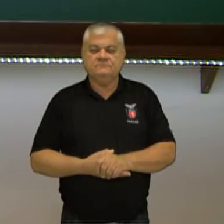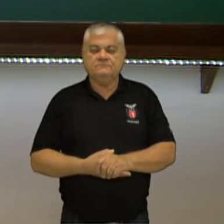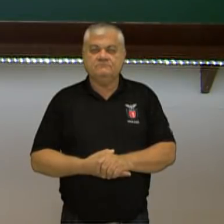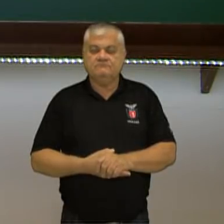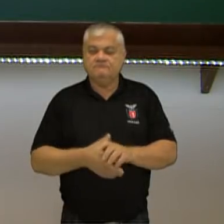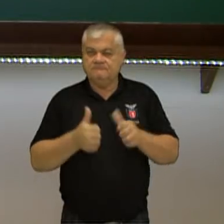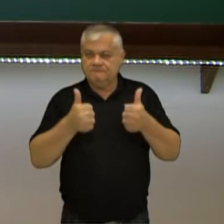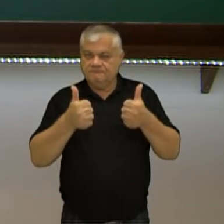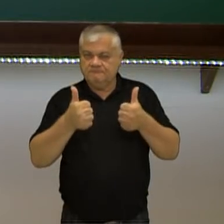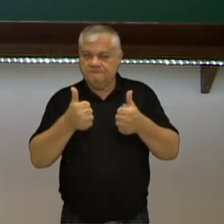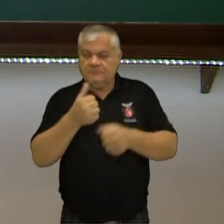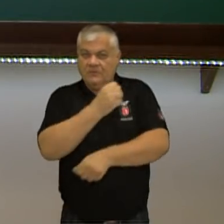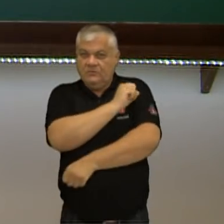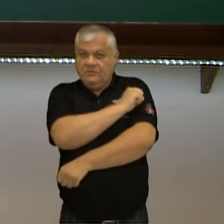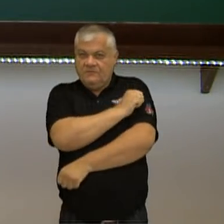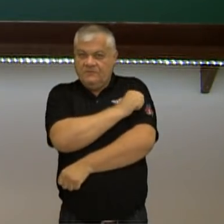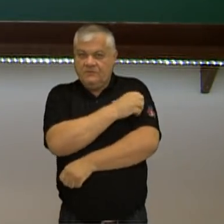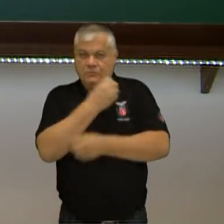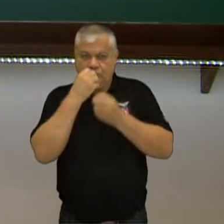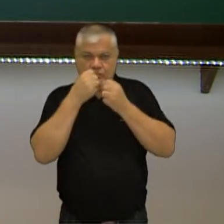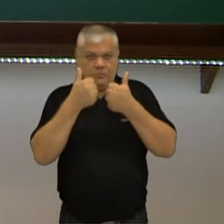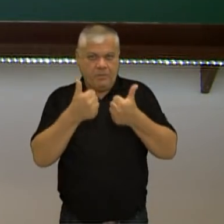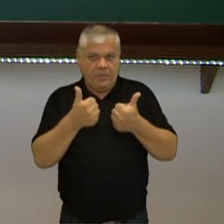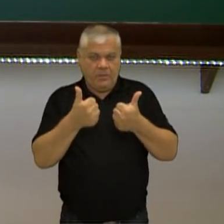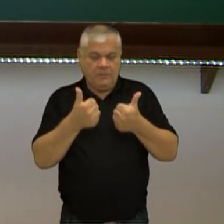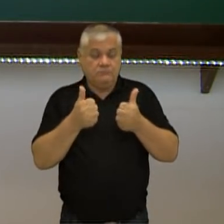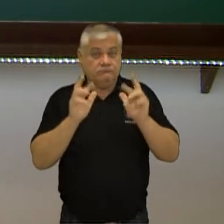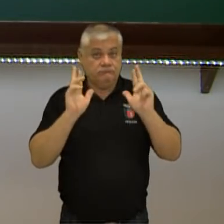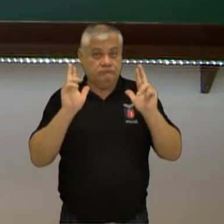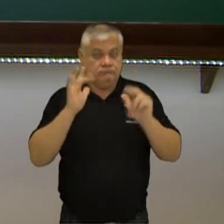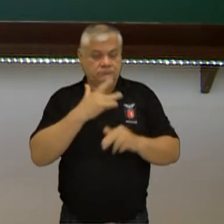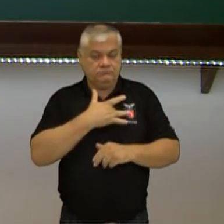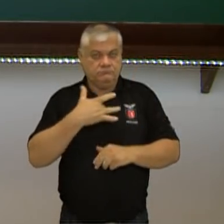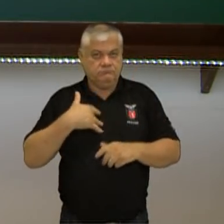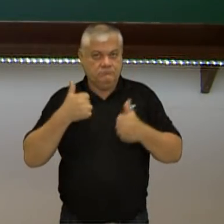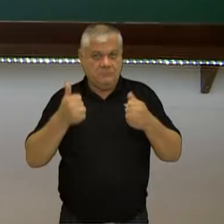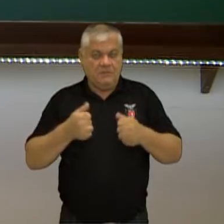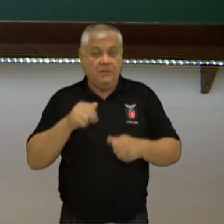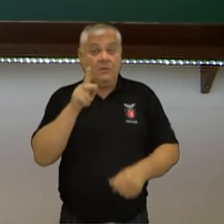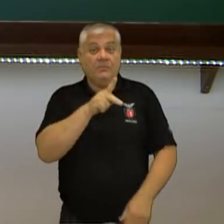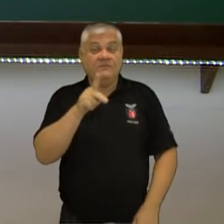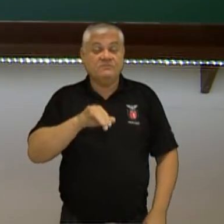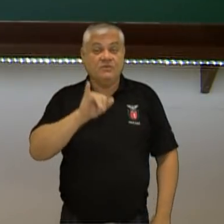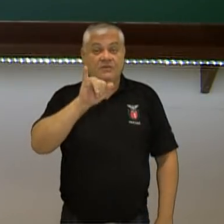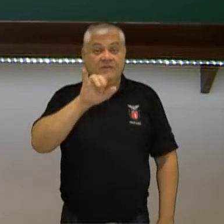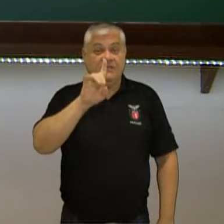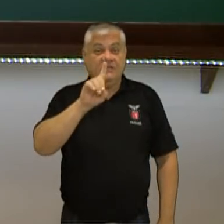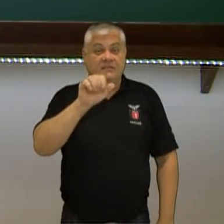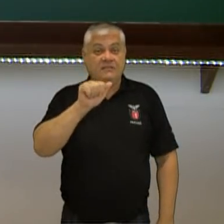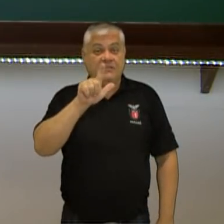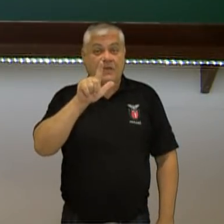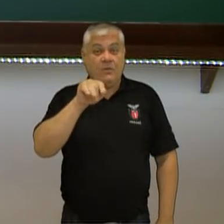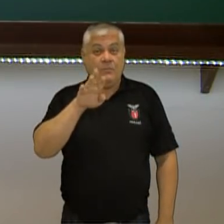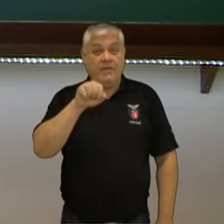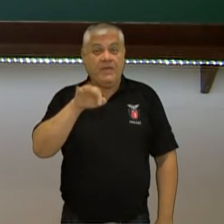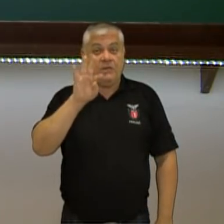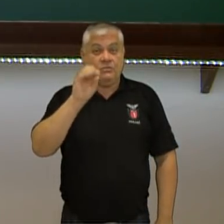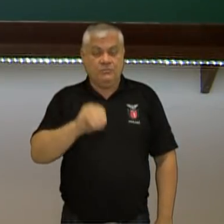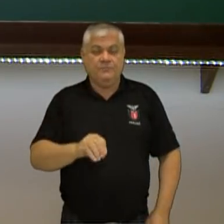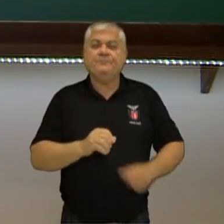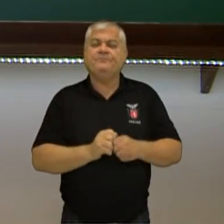E aí, pessoal do oitavo ano, tudo bem com vocês? Espero que estejam todos bem. Aqui é o professor Hidalberto e vamos ver o que nós temos na aula de matemática de